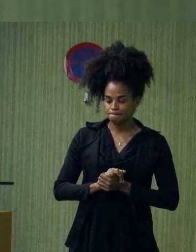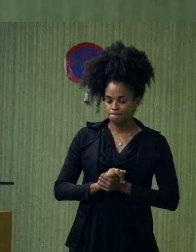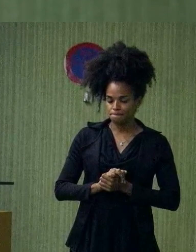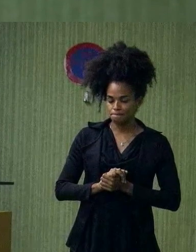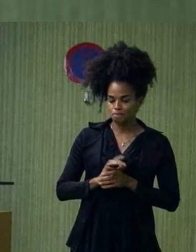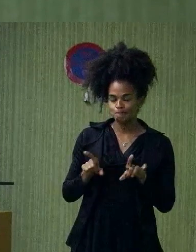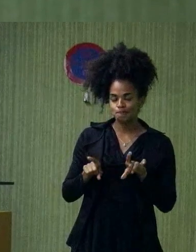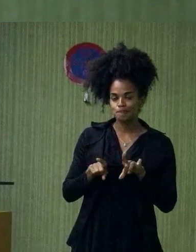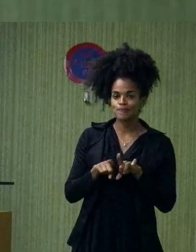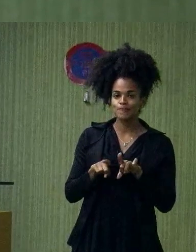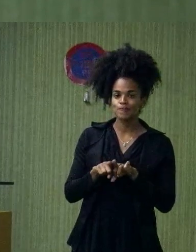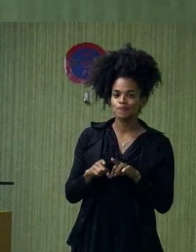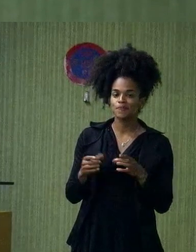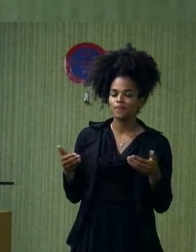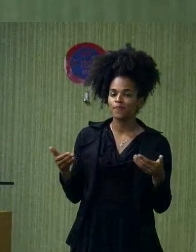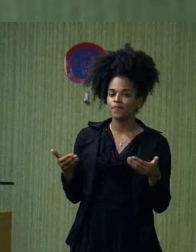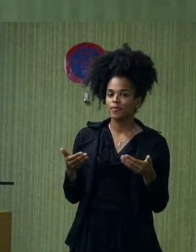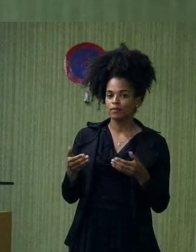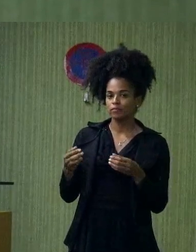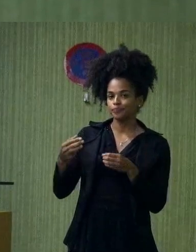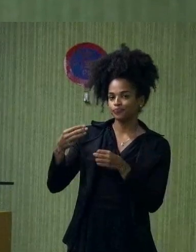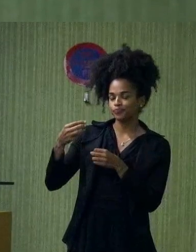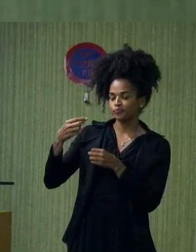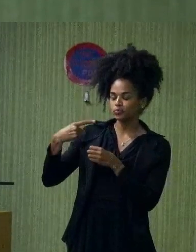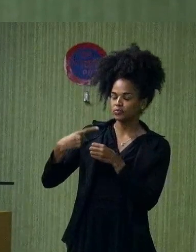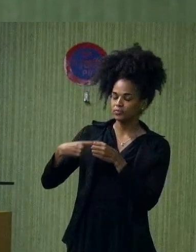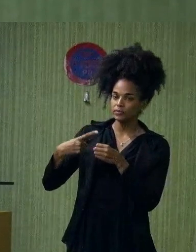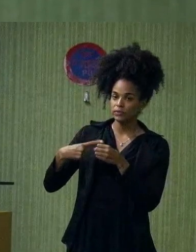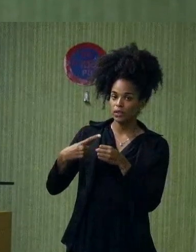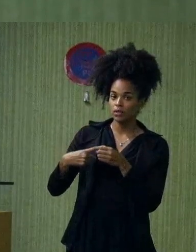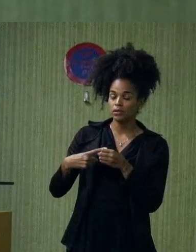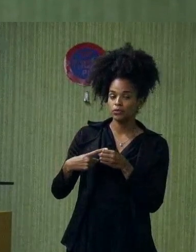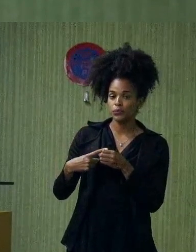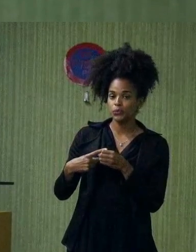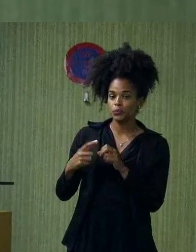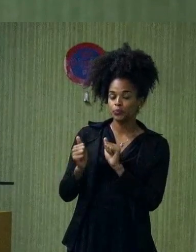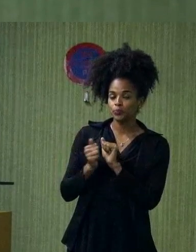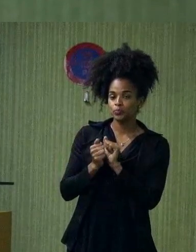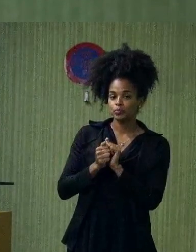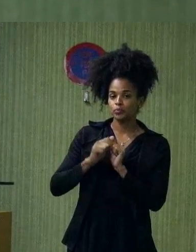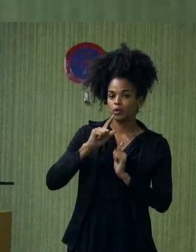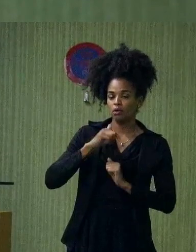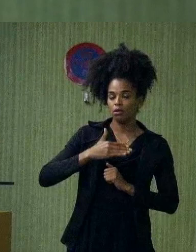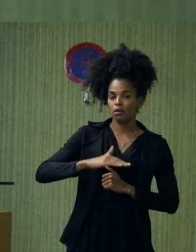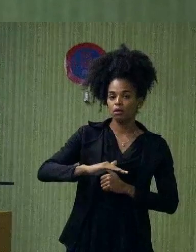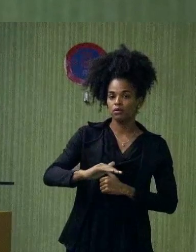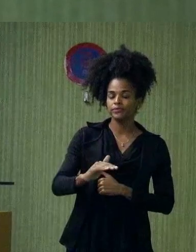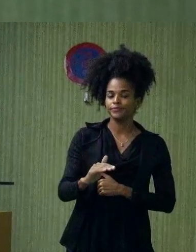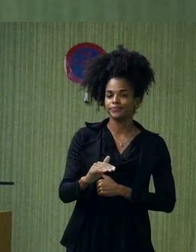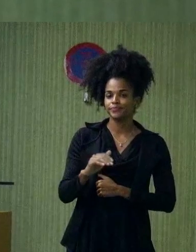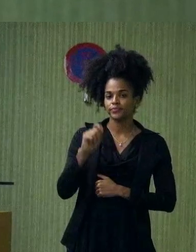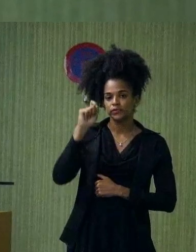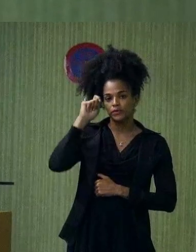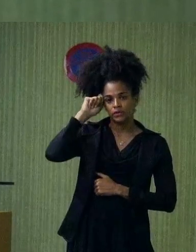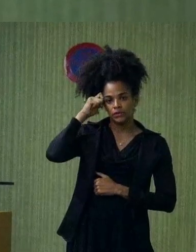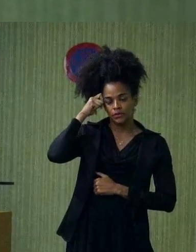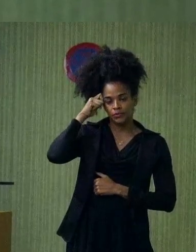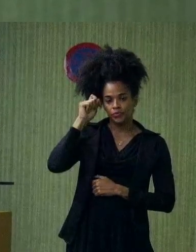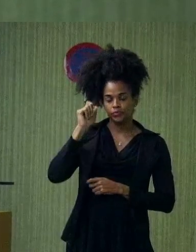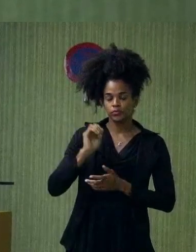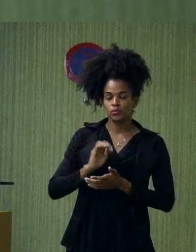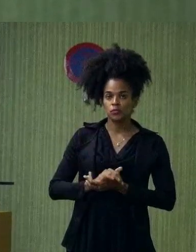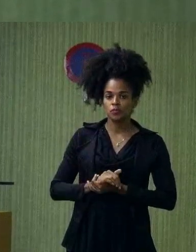aqui na na zona rural da do Rio Negro também diferenciado